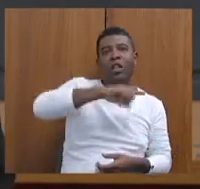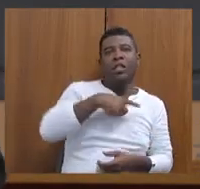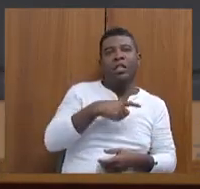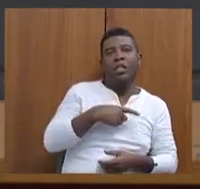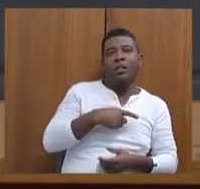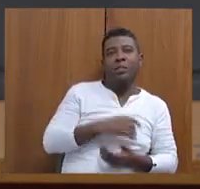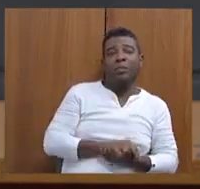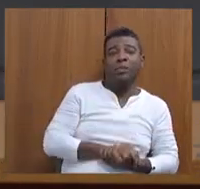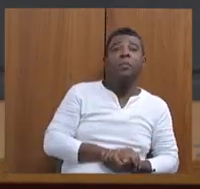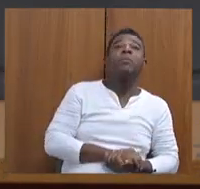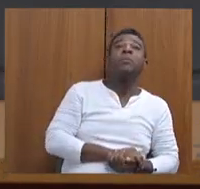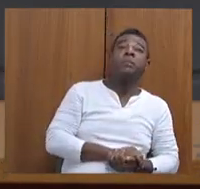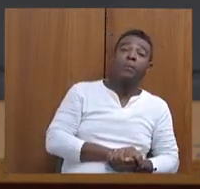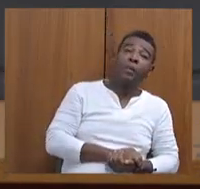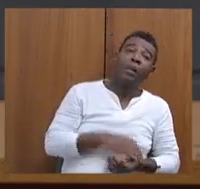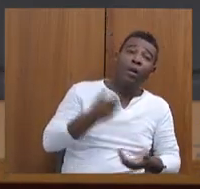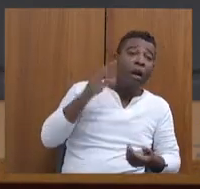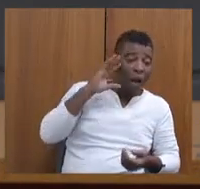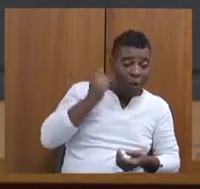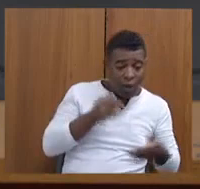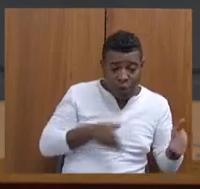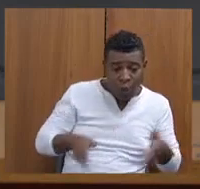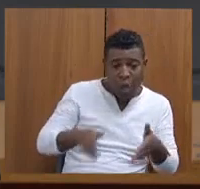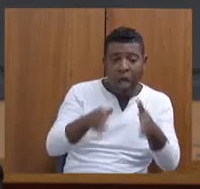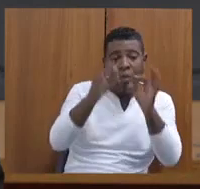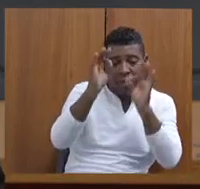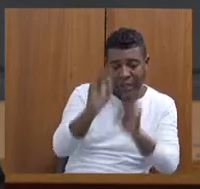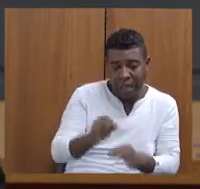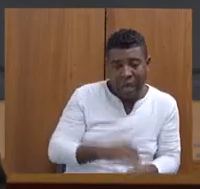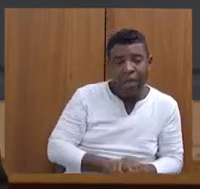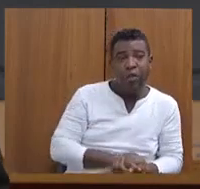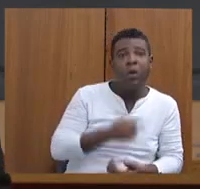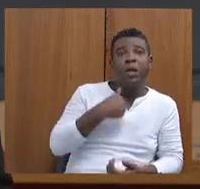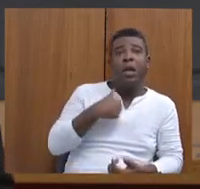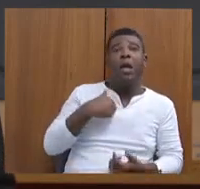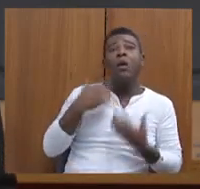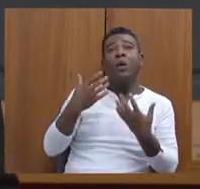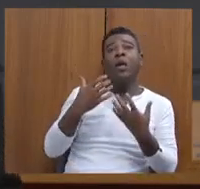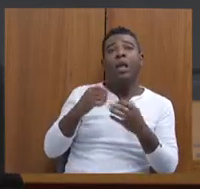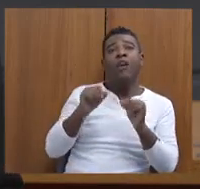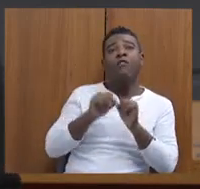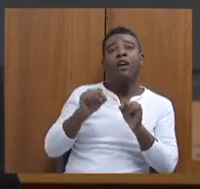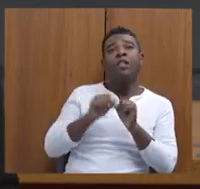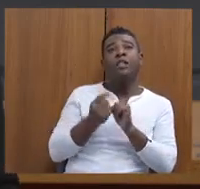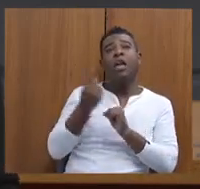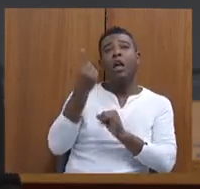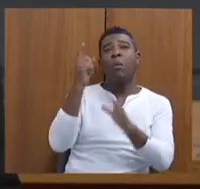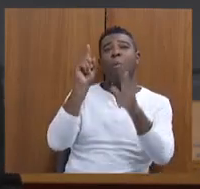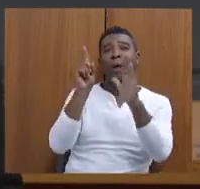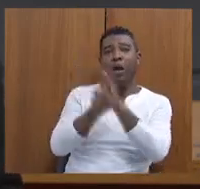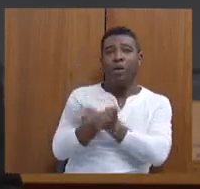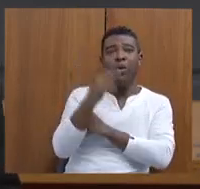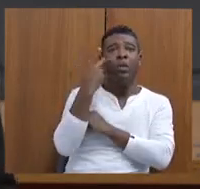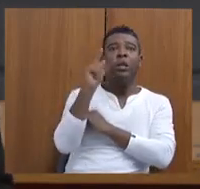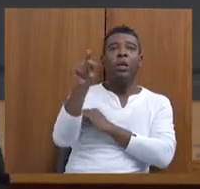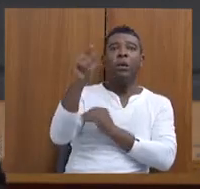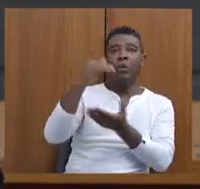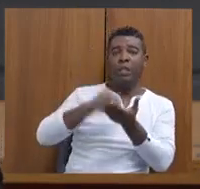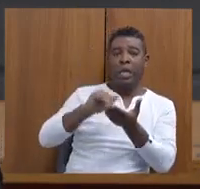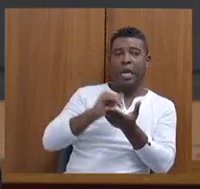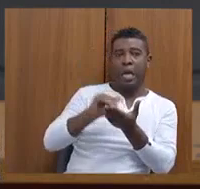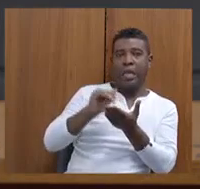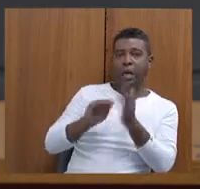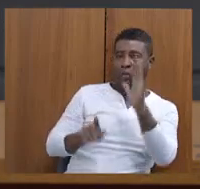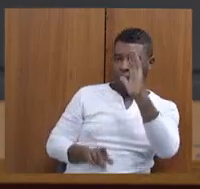acho que está no caminho certo e aí eu queria fazer uma uma pergunta para o secretário